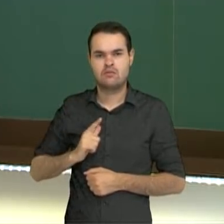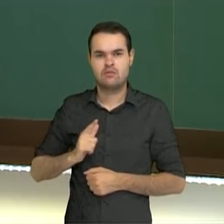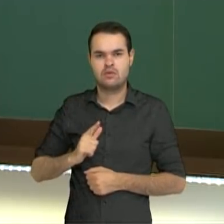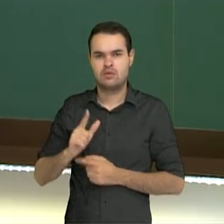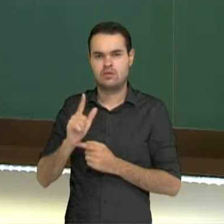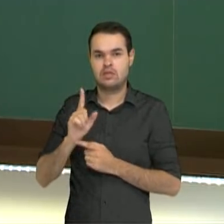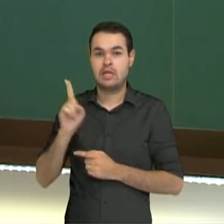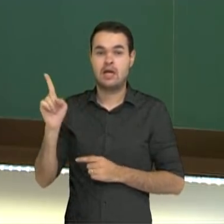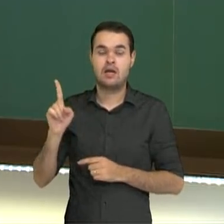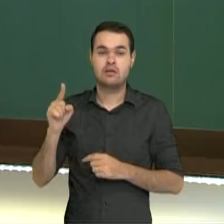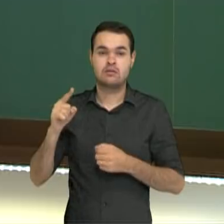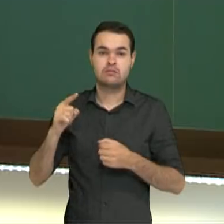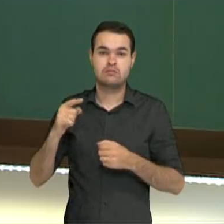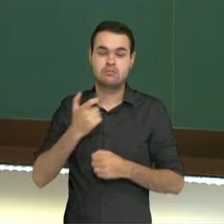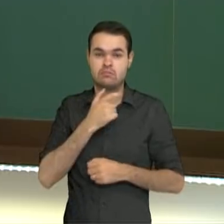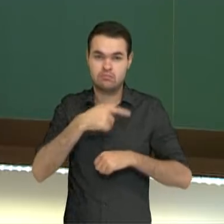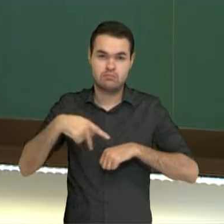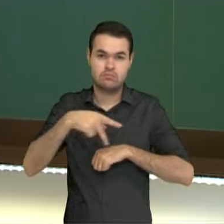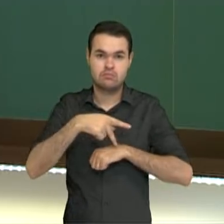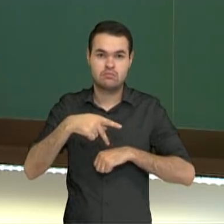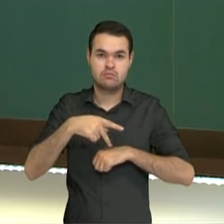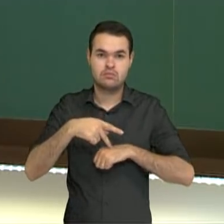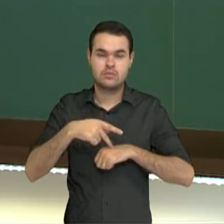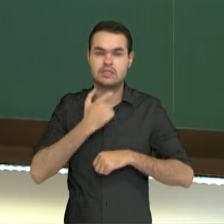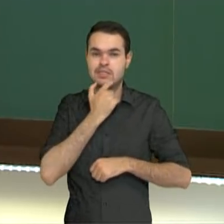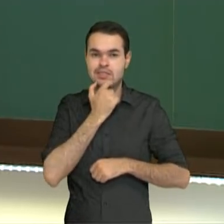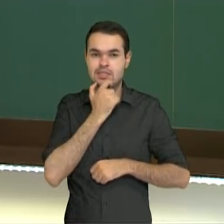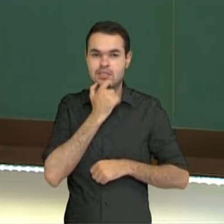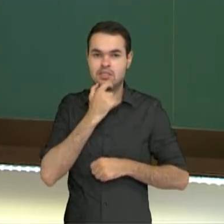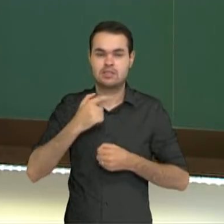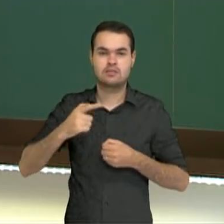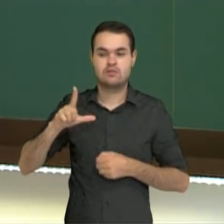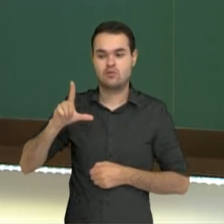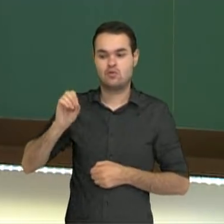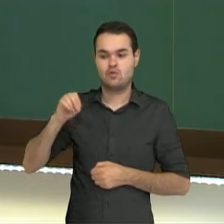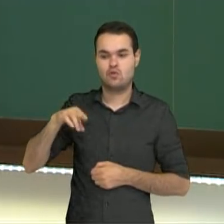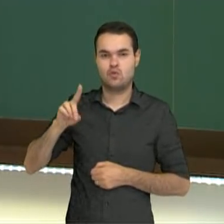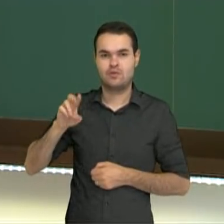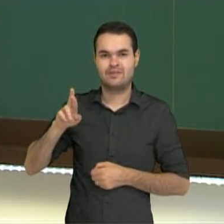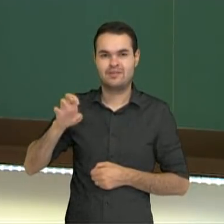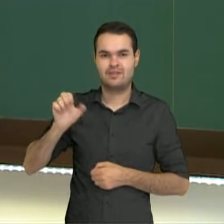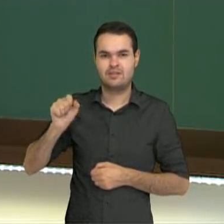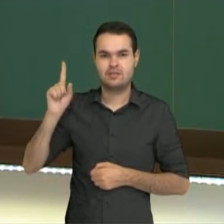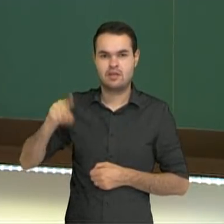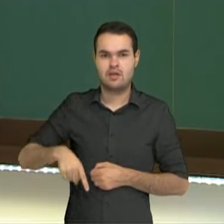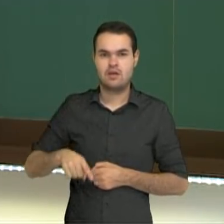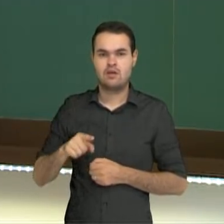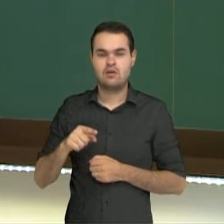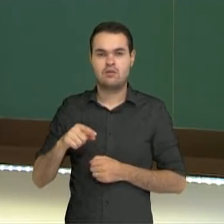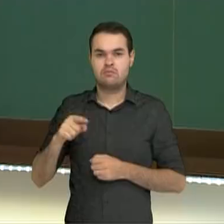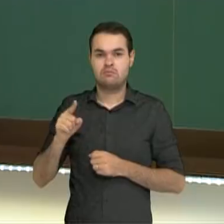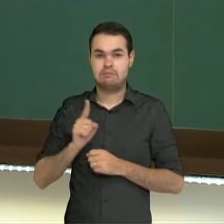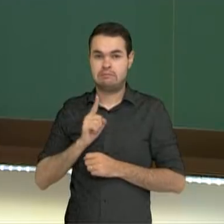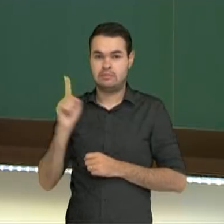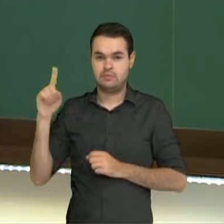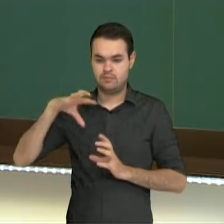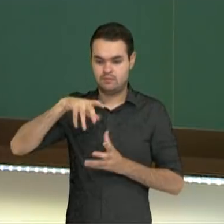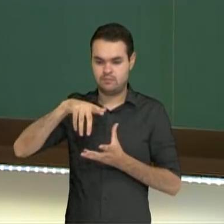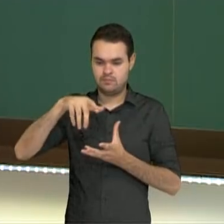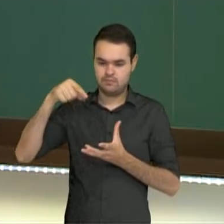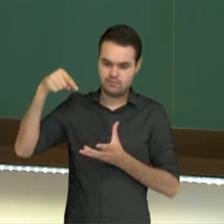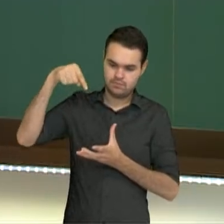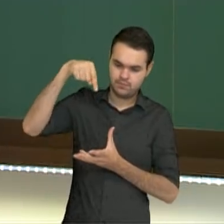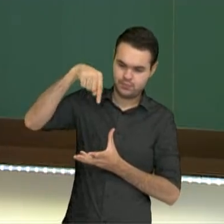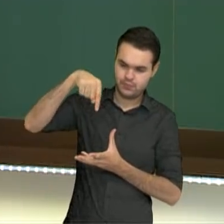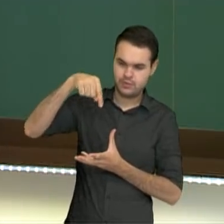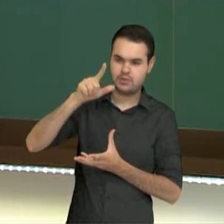Greenwich, em Londres. Por isso que o meridiano, que é o marco zero para a organização das horas no mundo, é